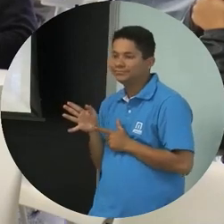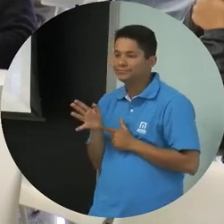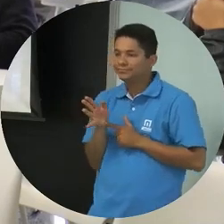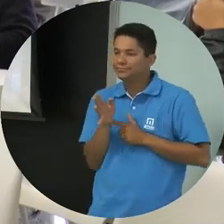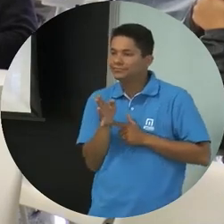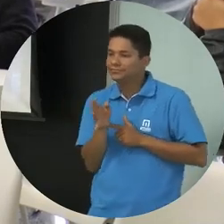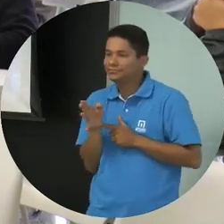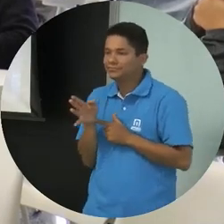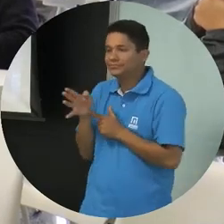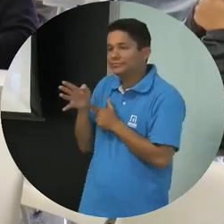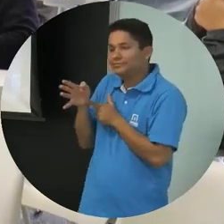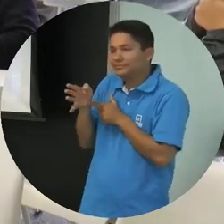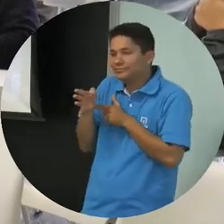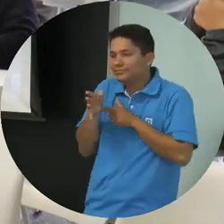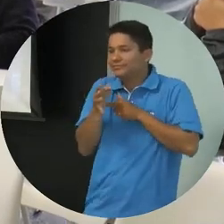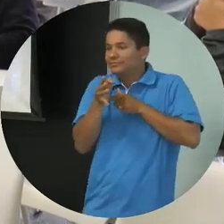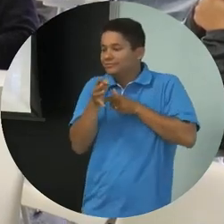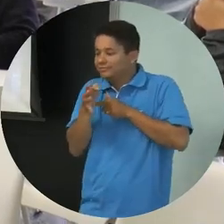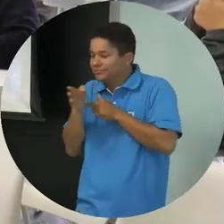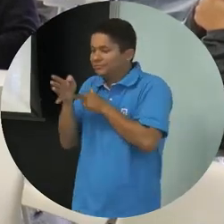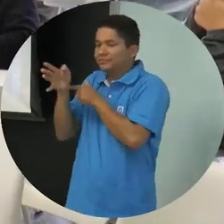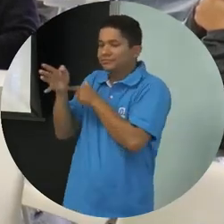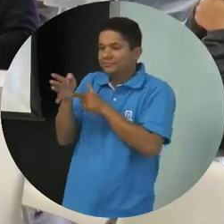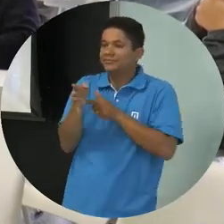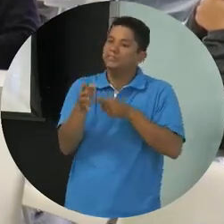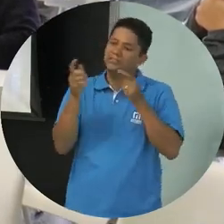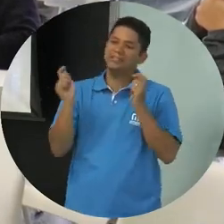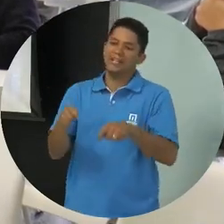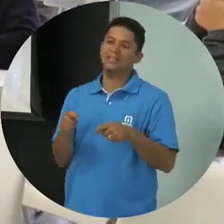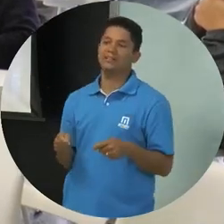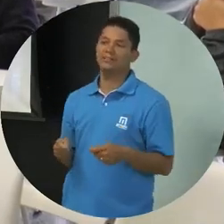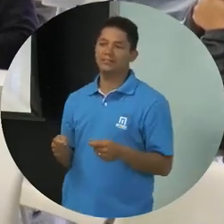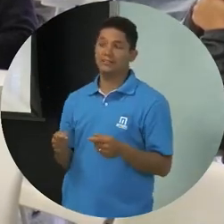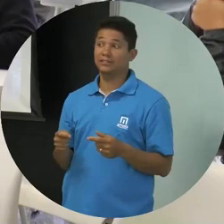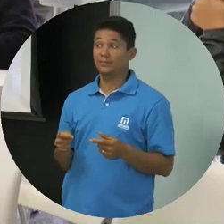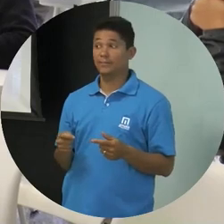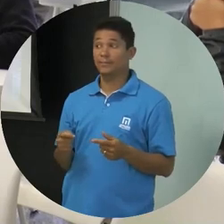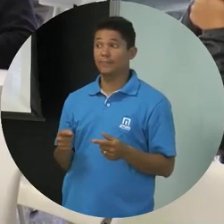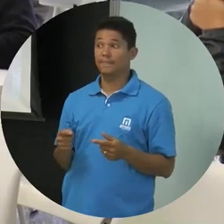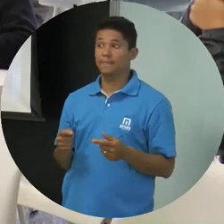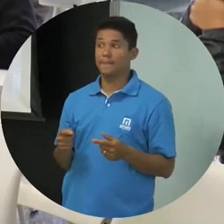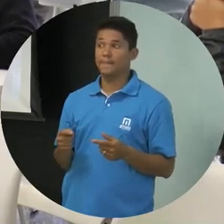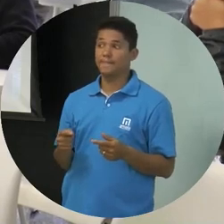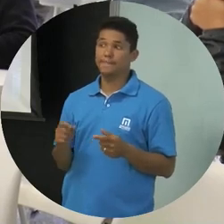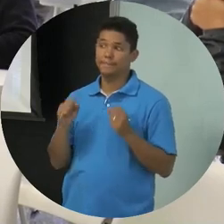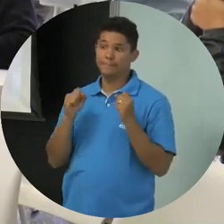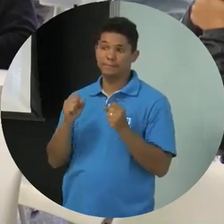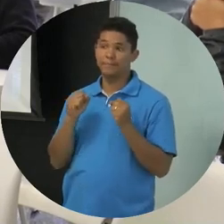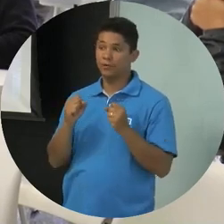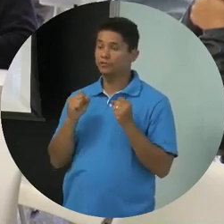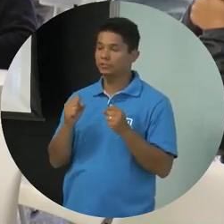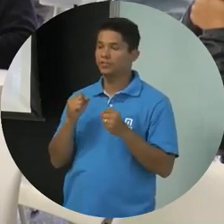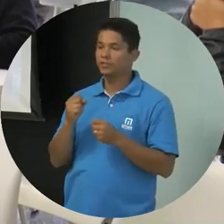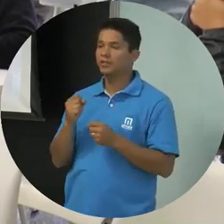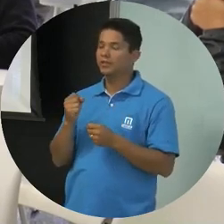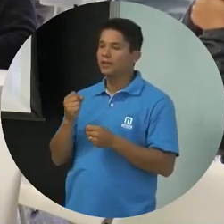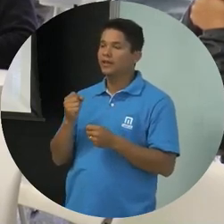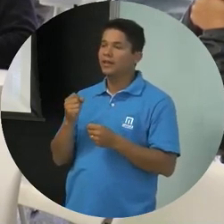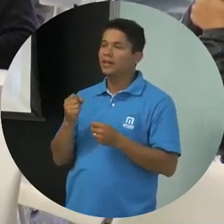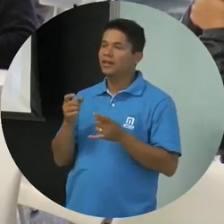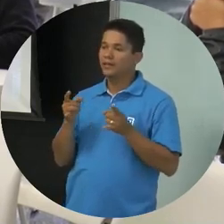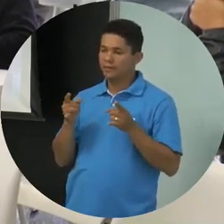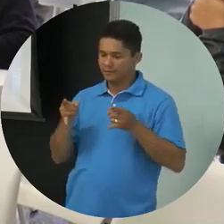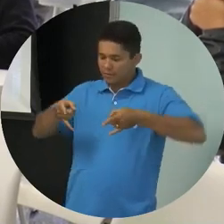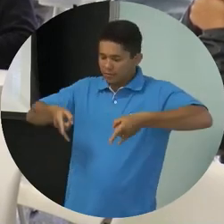subir, porque isso aí é um poste, que é um quadro, você pode montar ele em